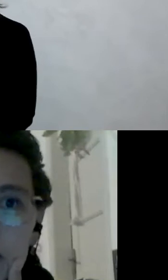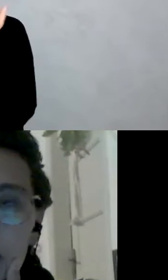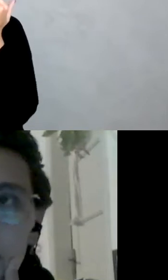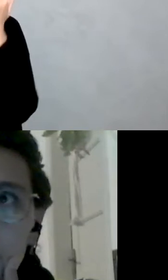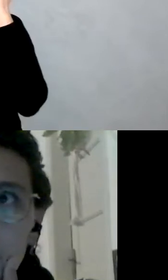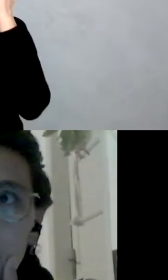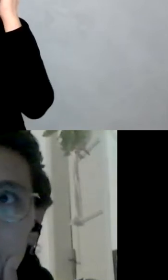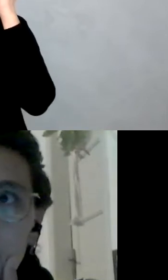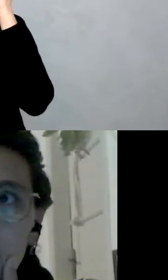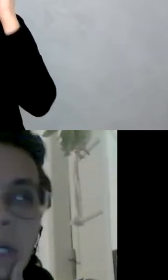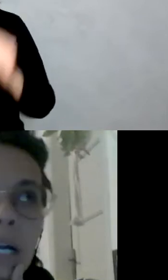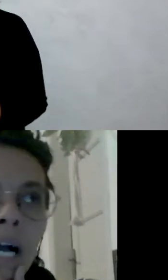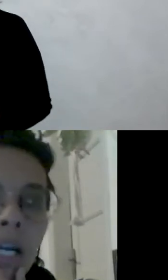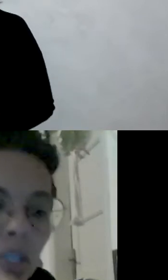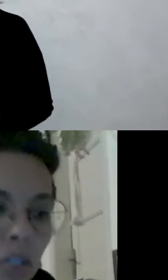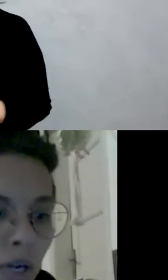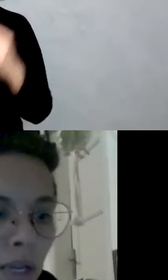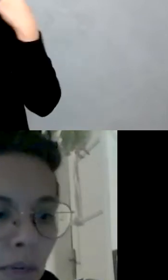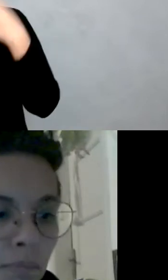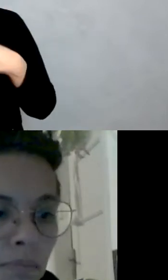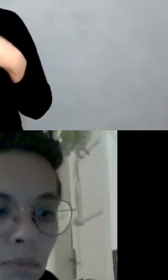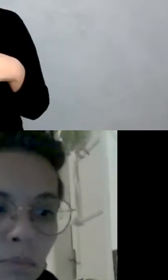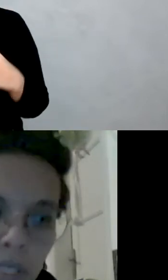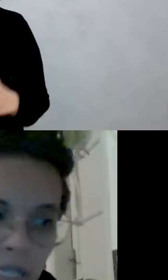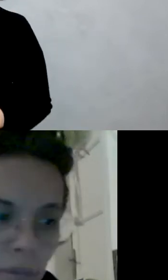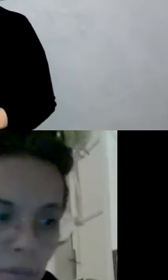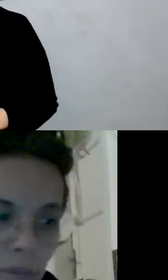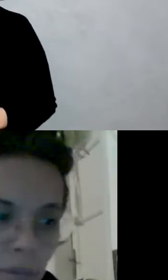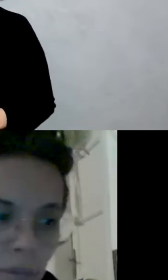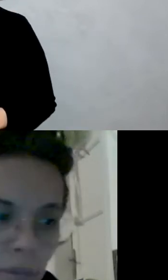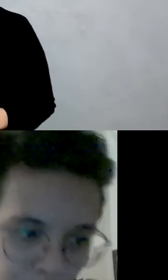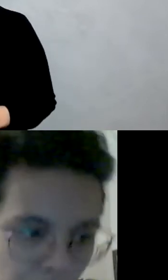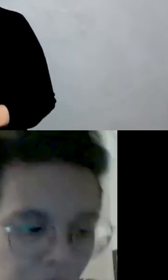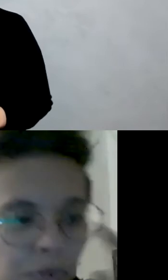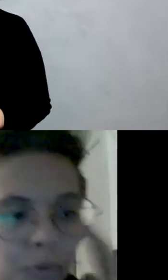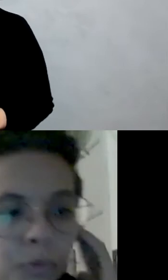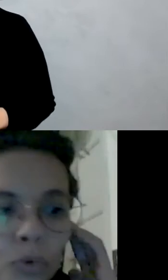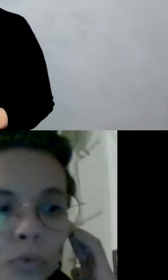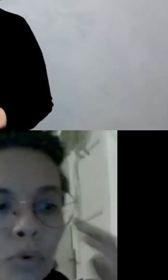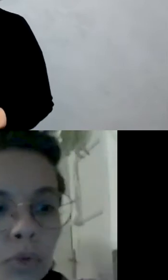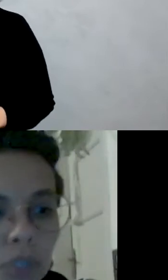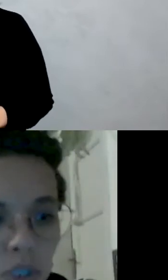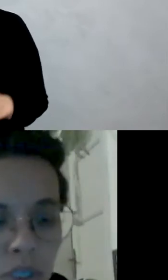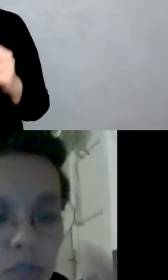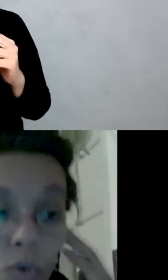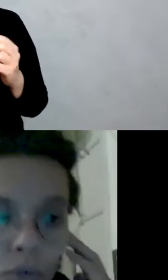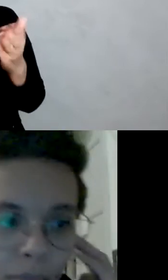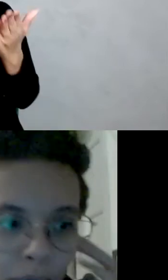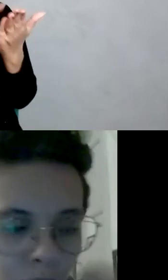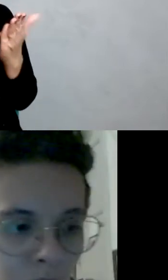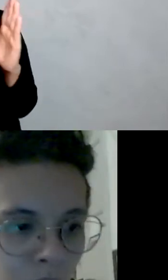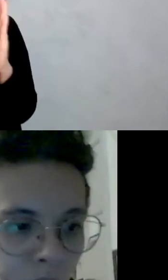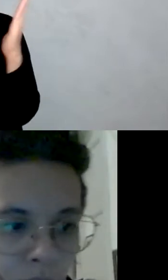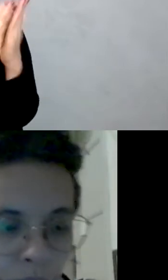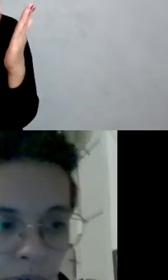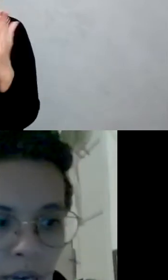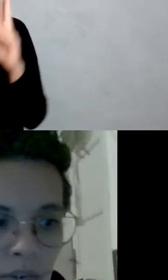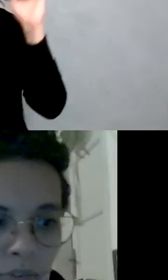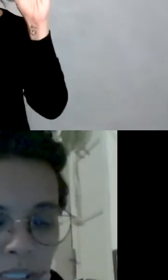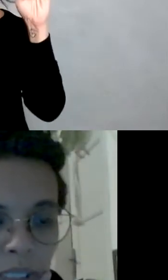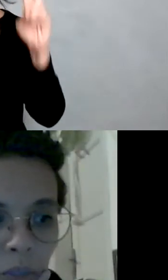Boa noite, meu nome é Carolina, eu sou educadora na Escola Politeia, que é uma escola aqui em São